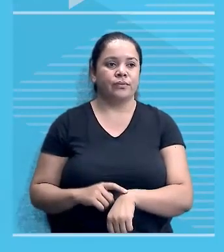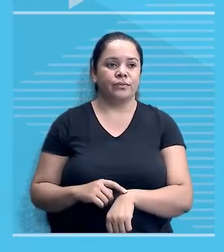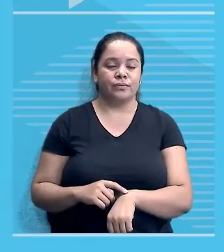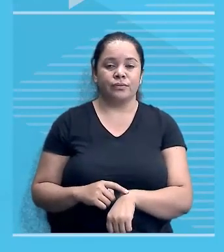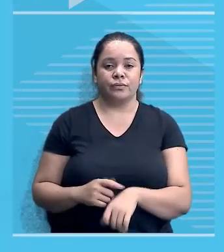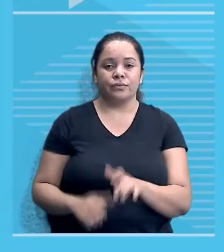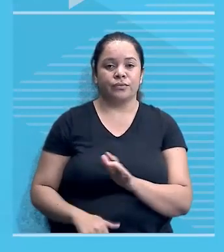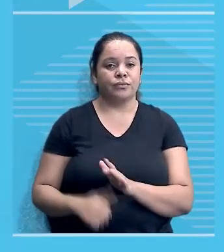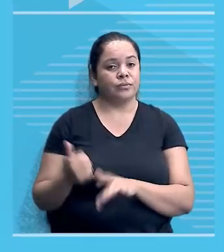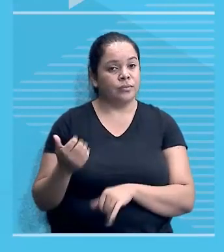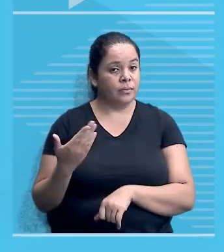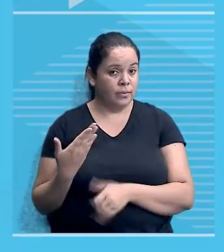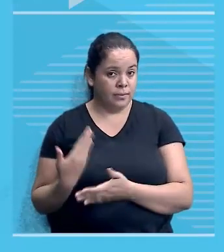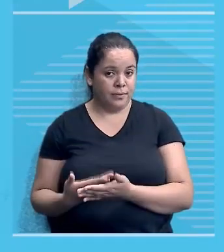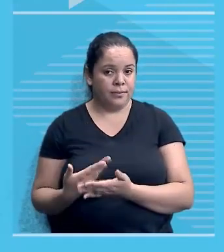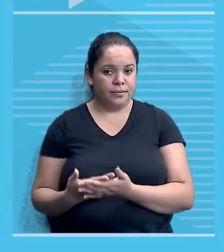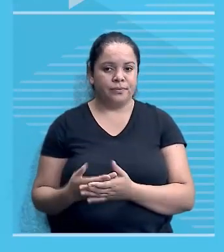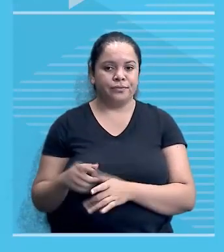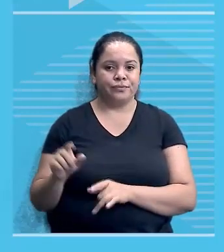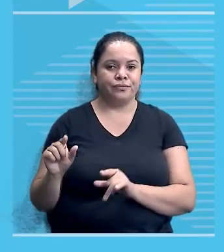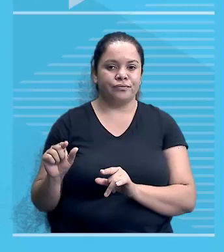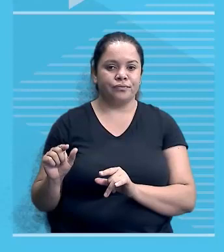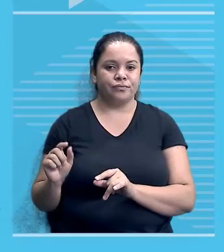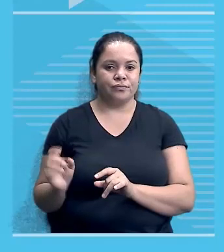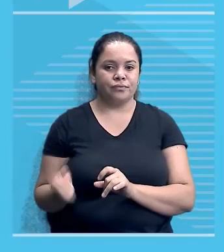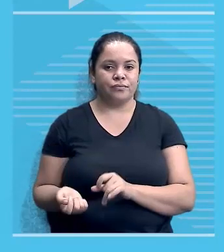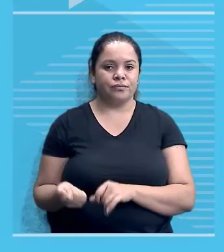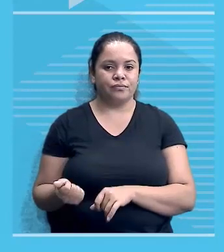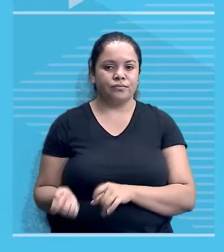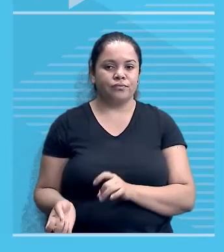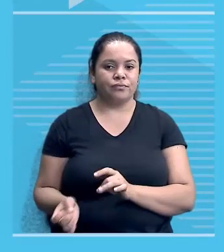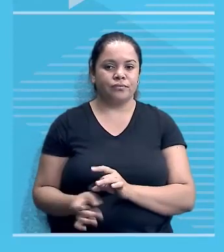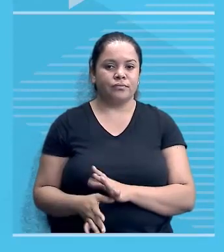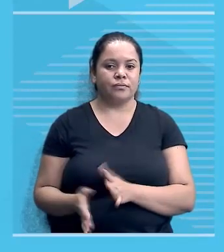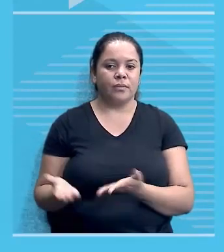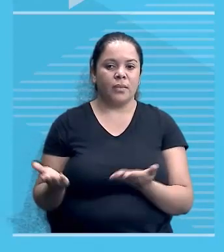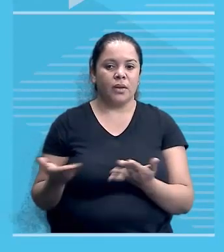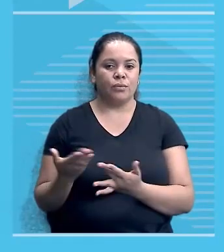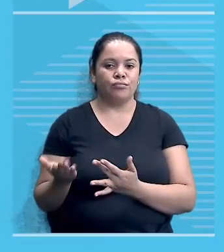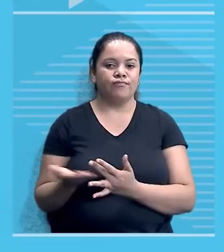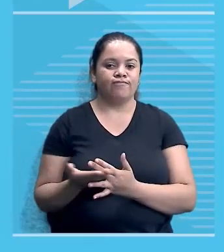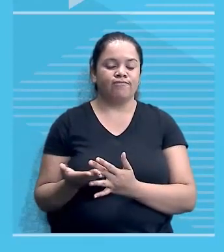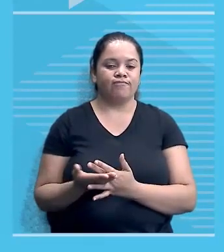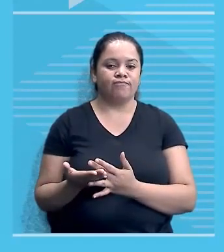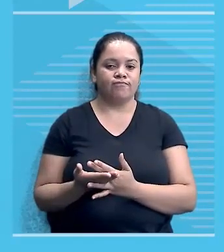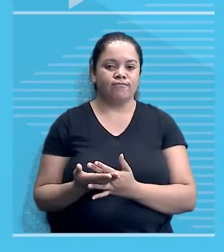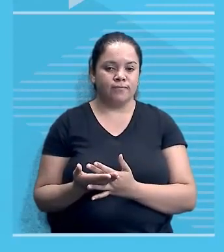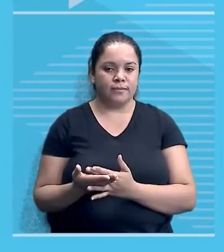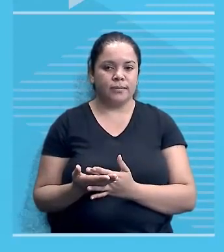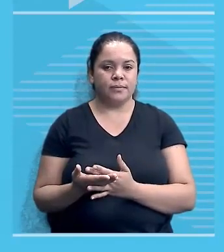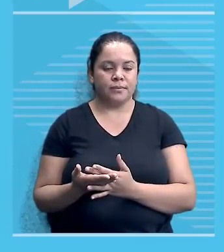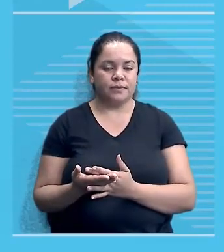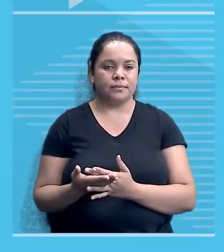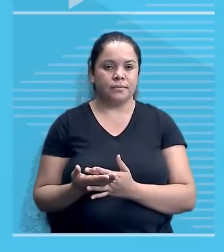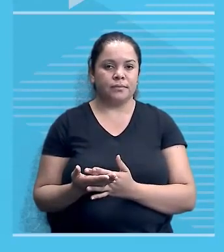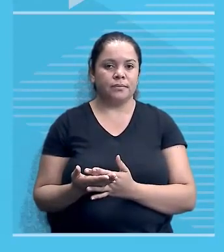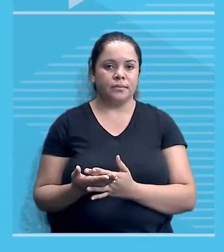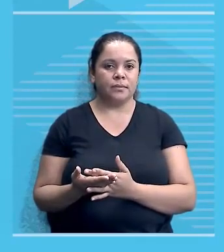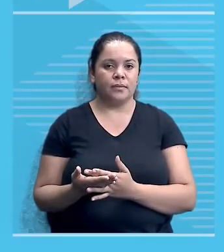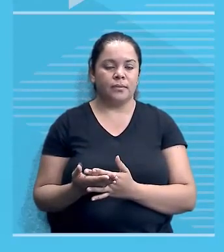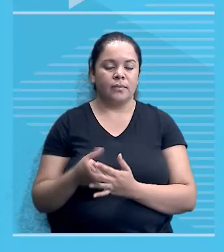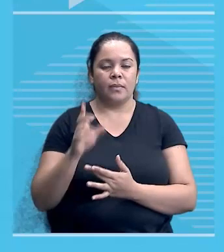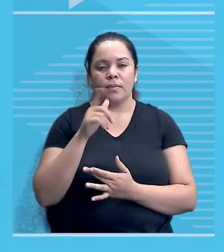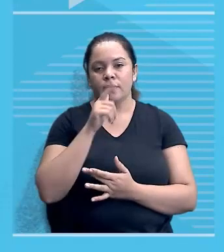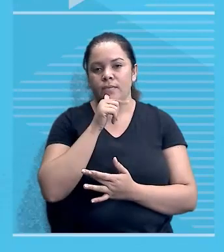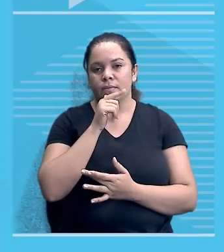nosso primeiro tempo que agora nós vamos ter aqui um breve intervalo e um questão de Dois Três minutinhos aí nós vamos tomar aqui